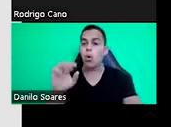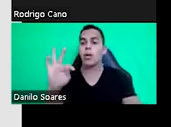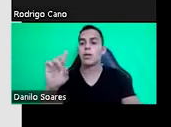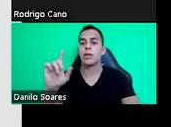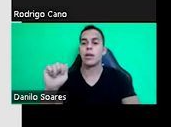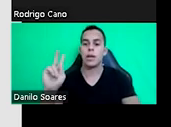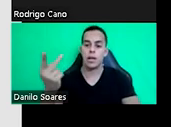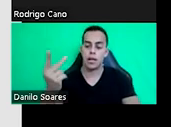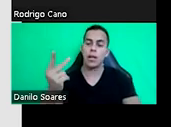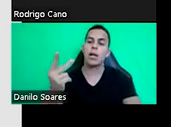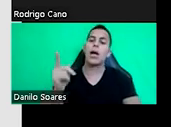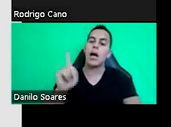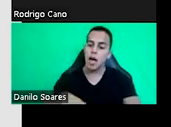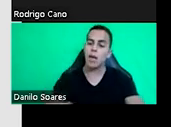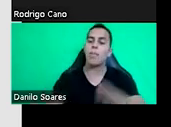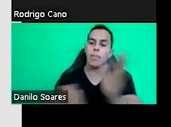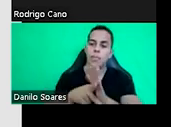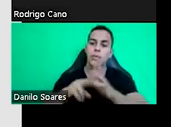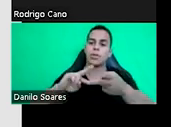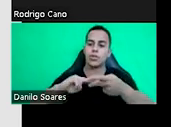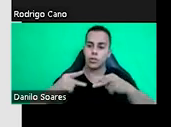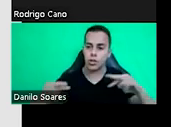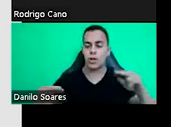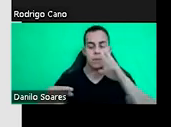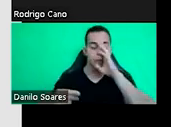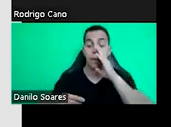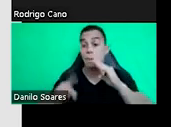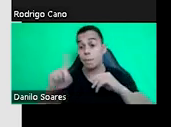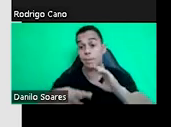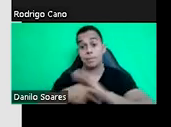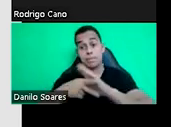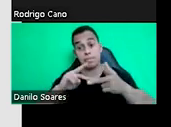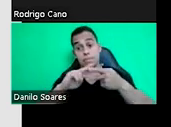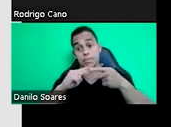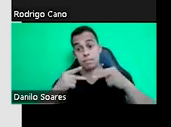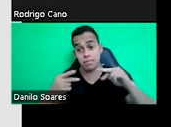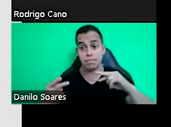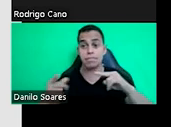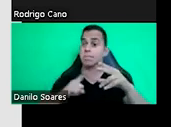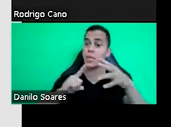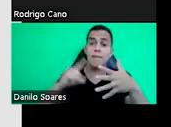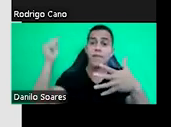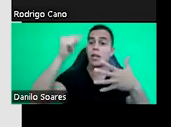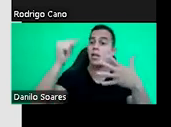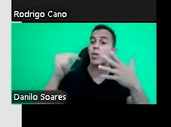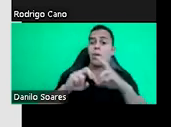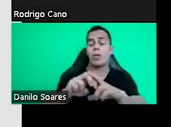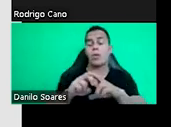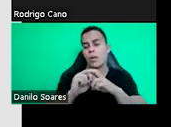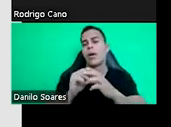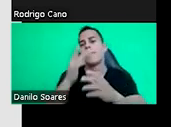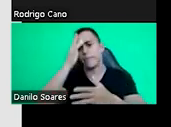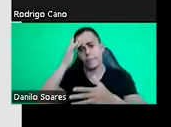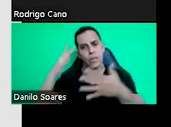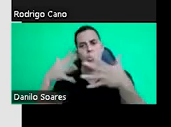uma condição influenciada pela genética. O TDAH é uma condição multifatorial. Então, muitas pessoas confundem a